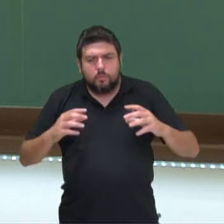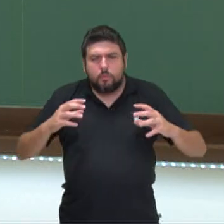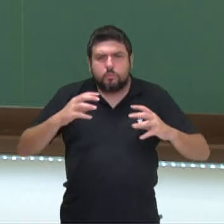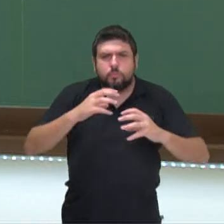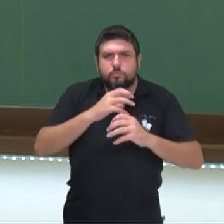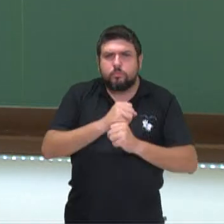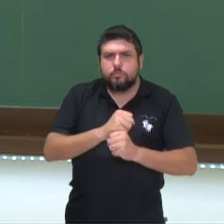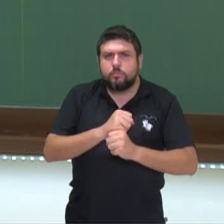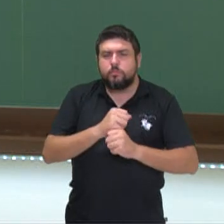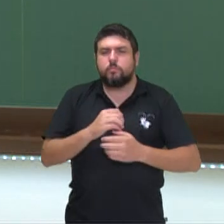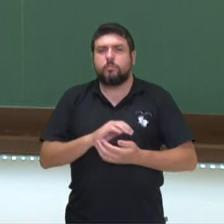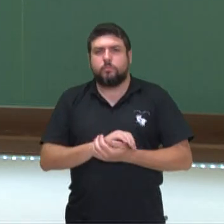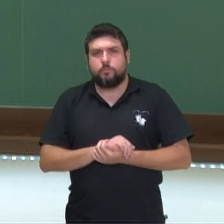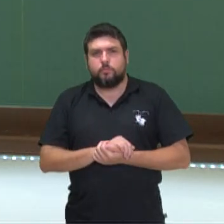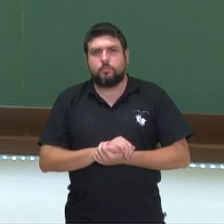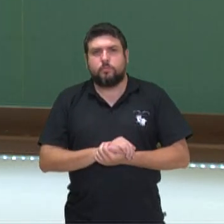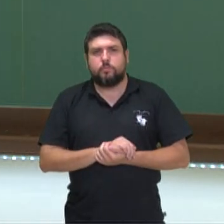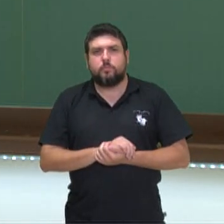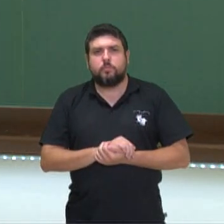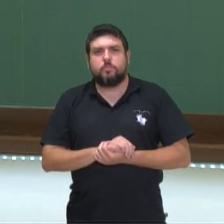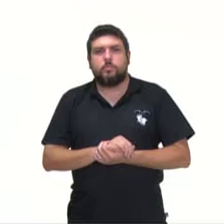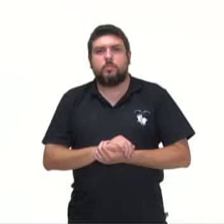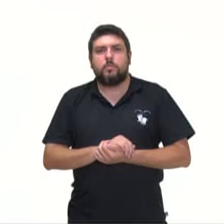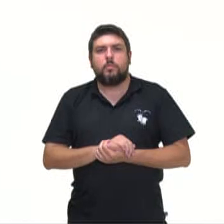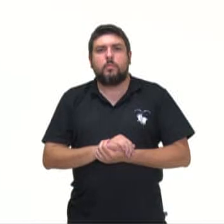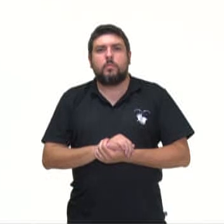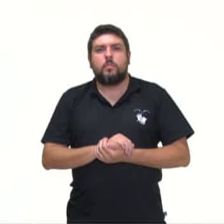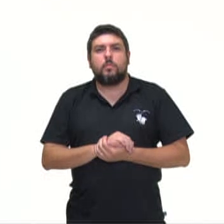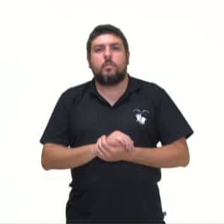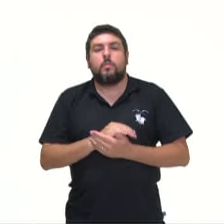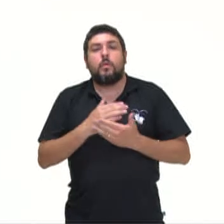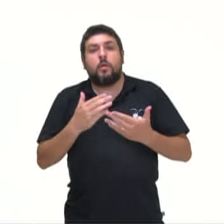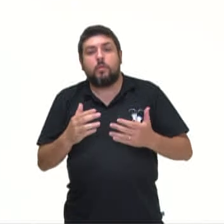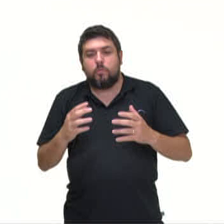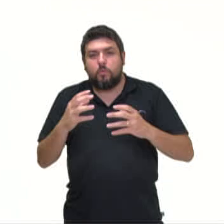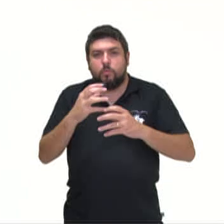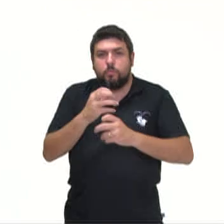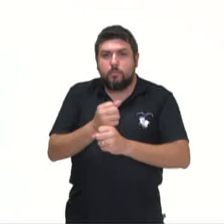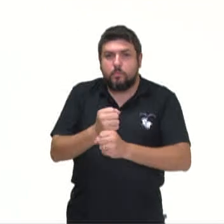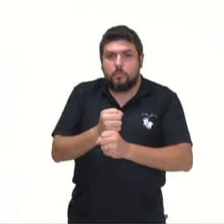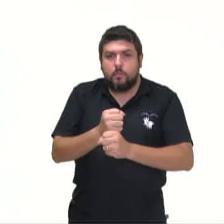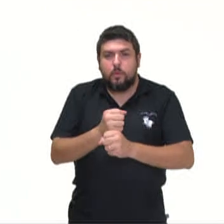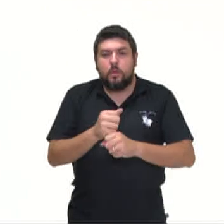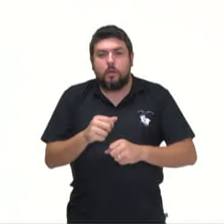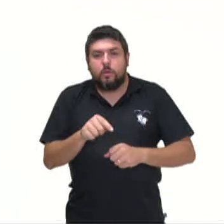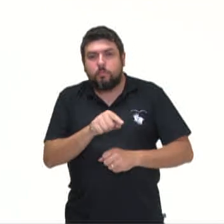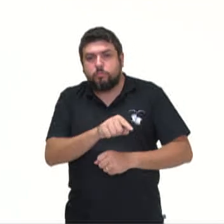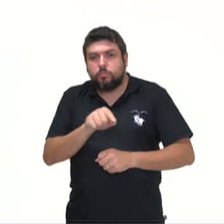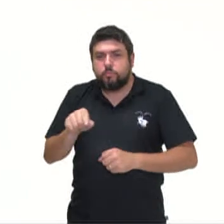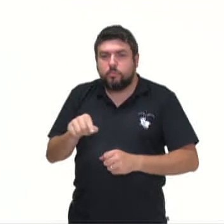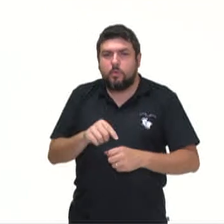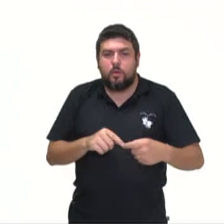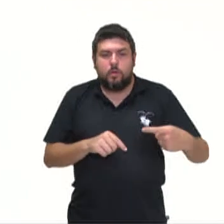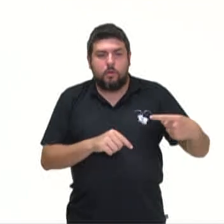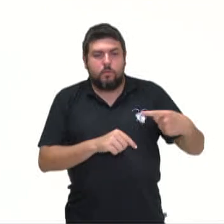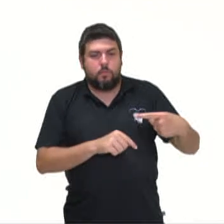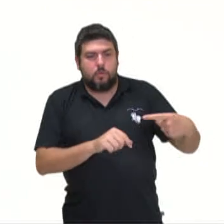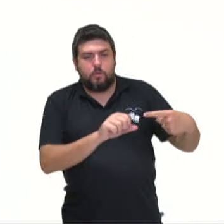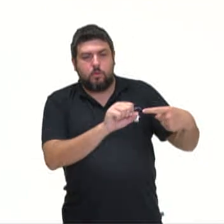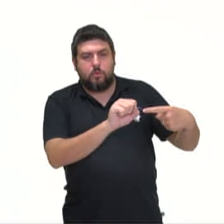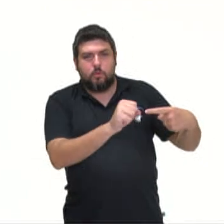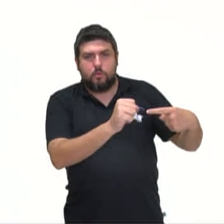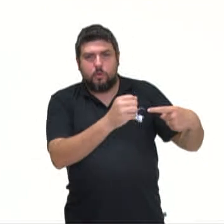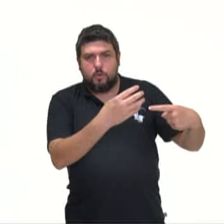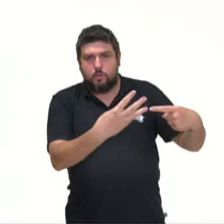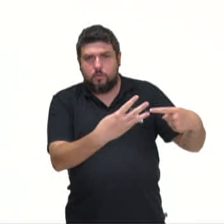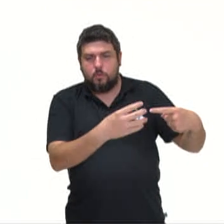total? Bom, nós vamos, então, somar os resultados. Nós adquirimos o menos 84, vamos somar com